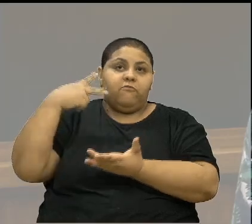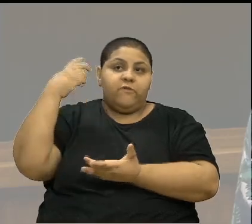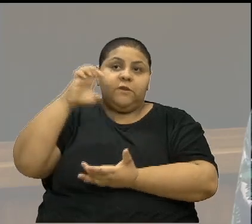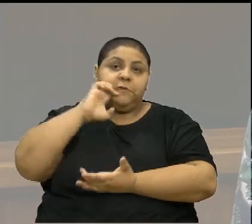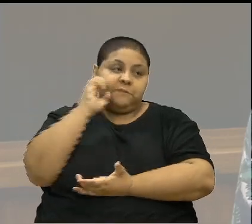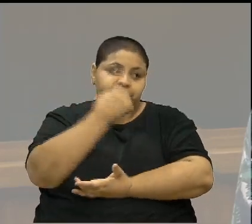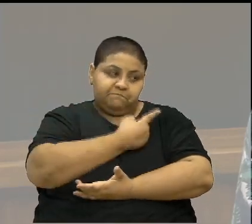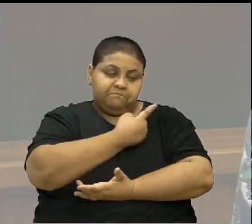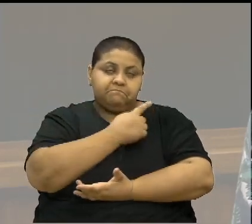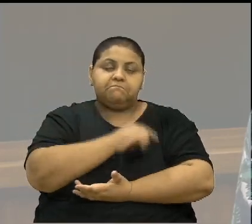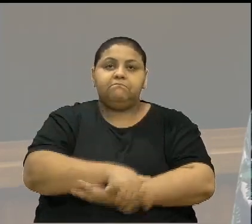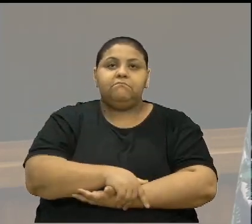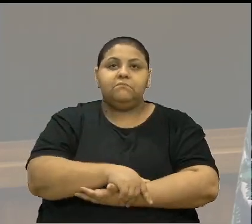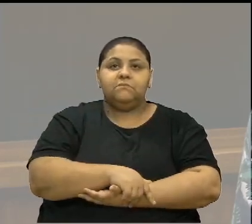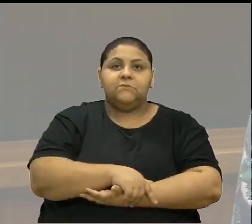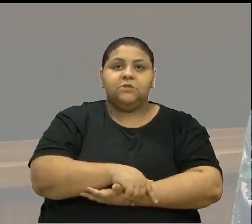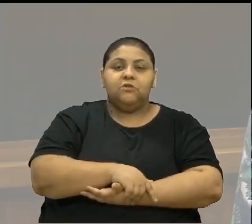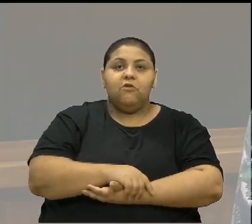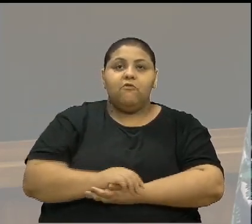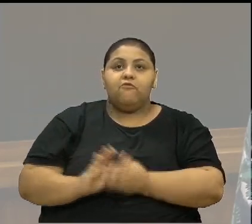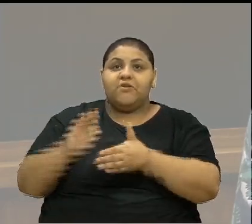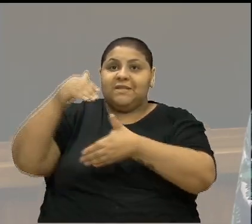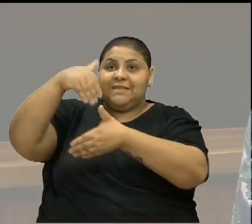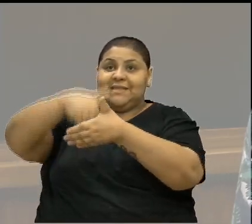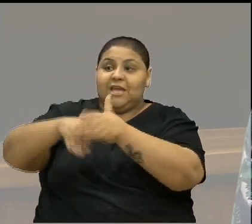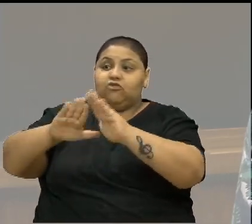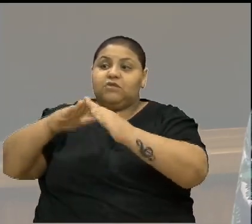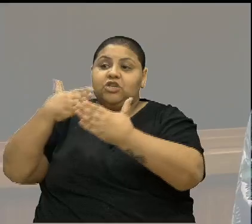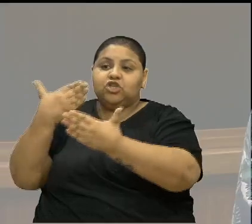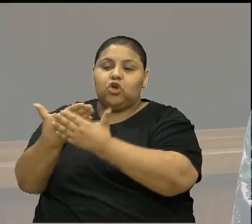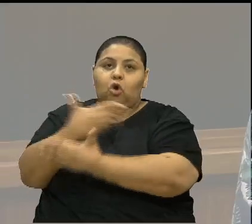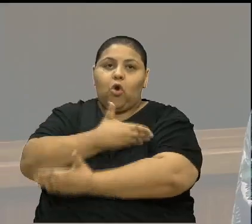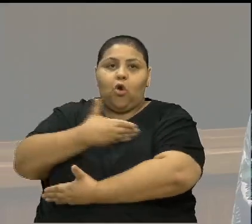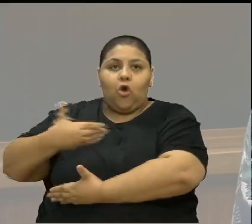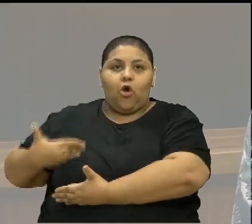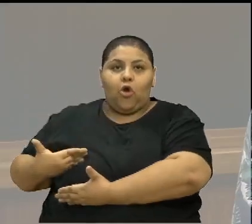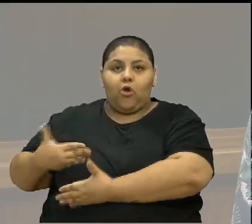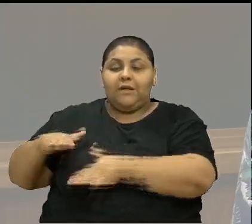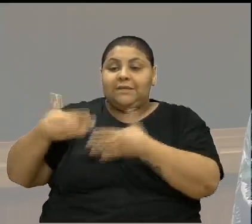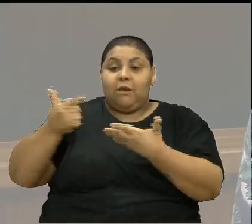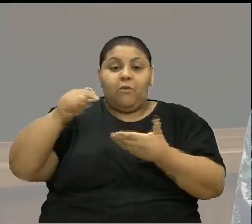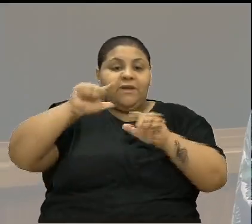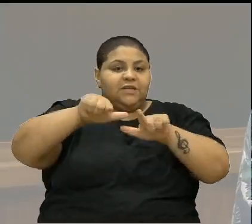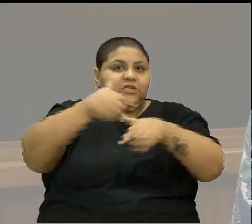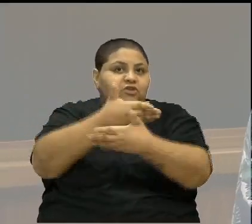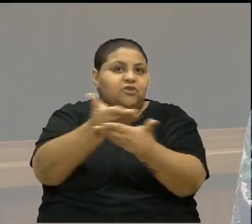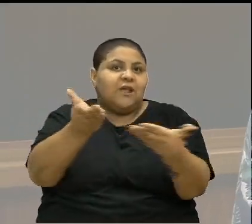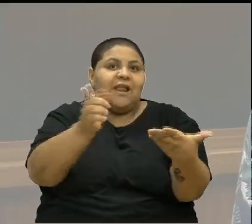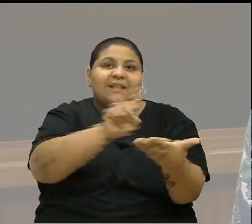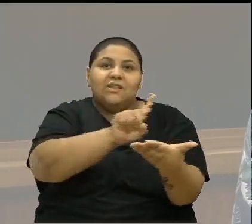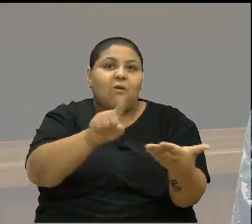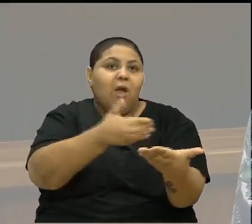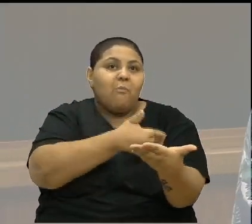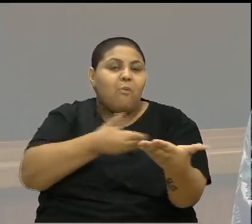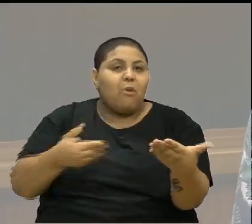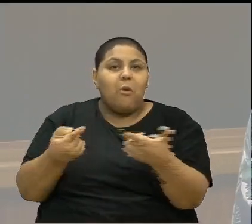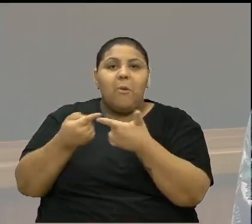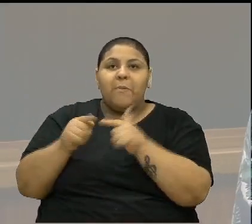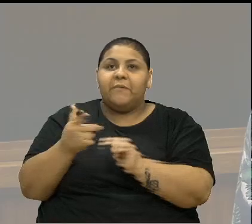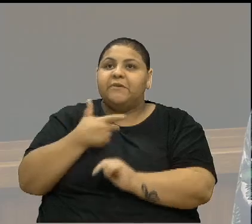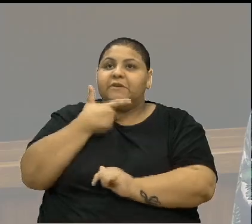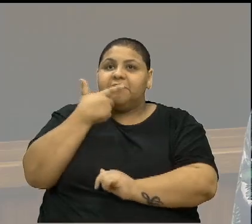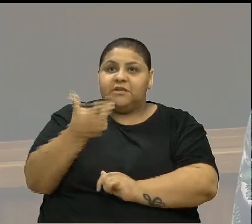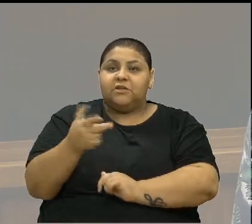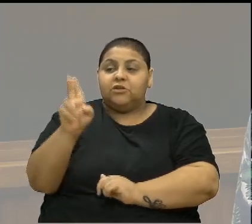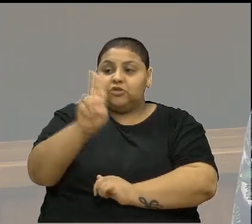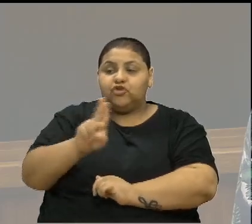Estela, foi na pública. Então, esses espaços, que não é público, mas eu quero dizer aqui, sendo